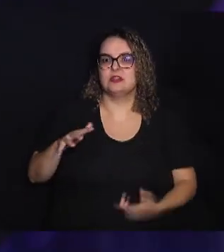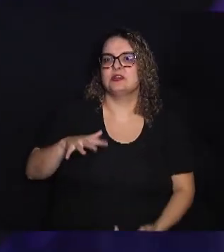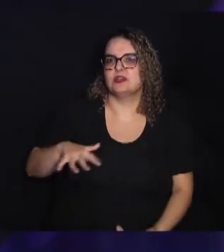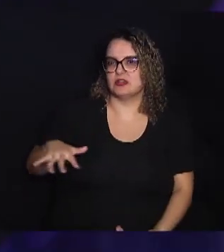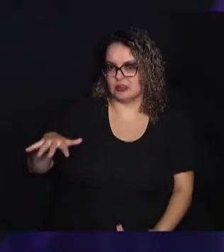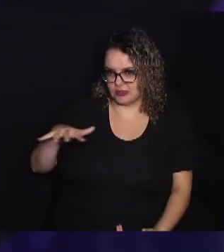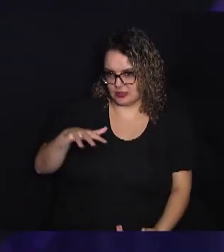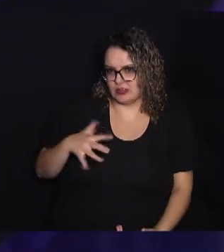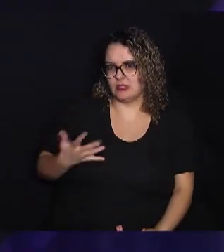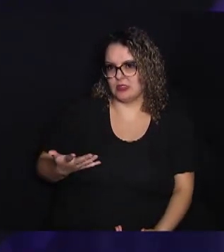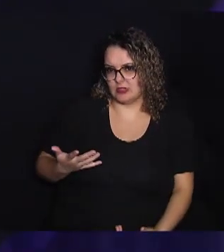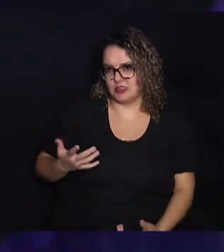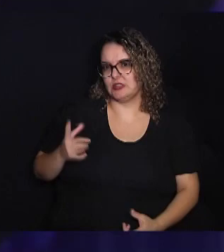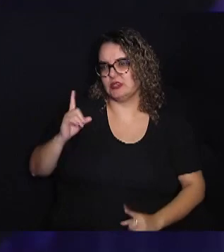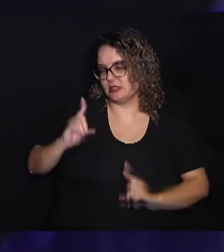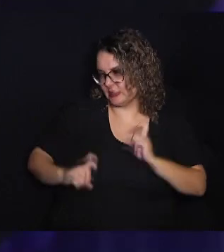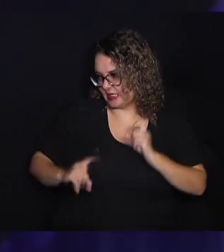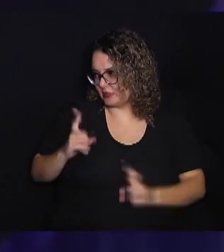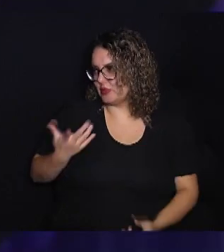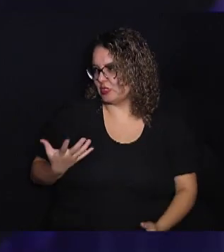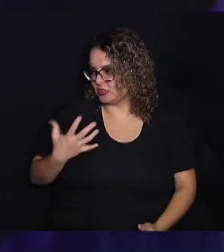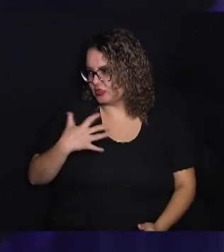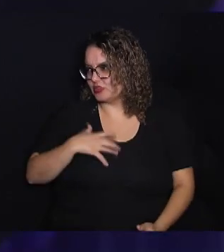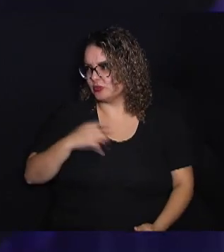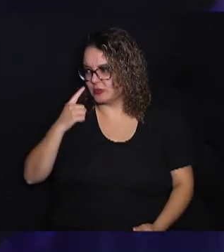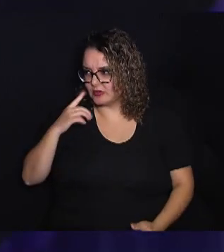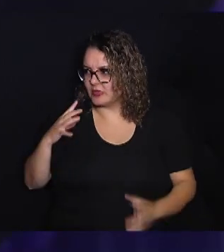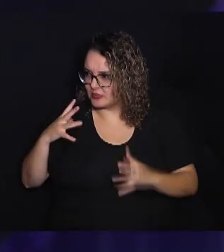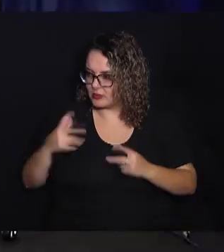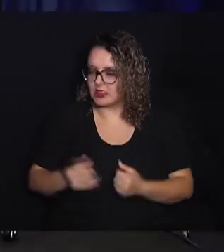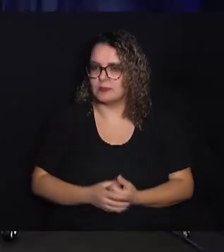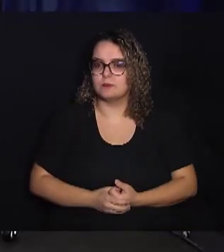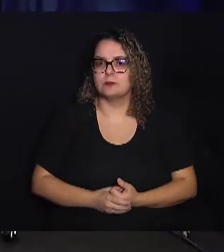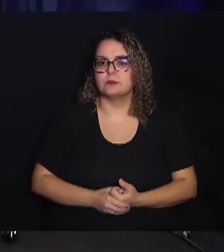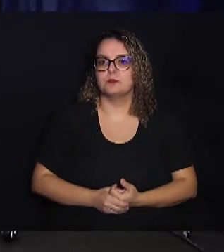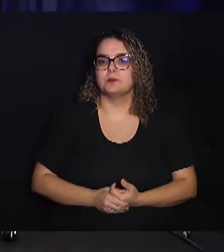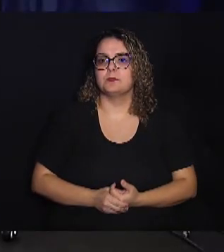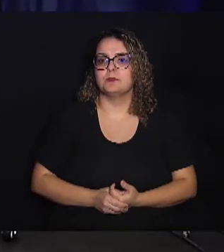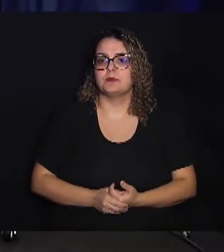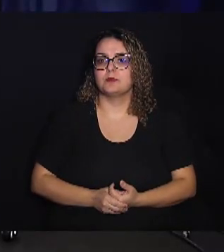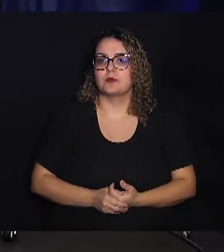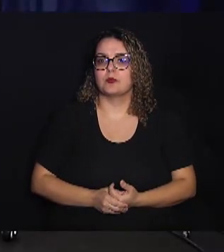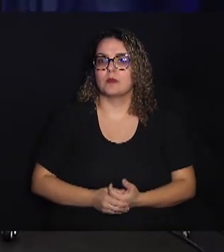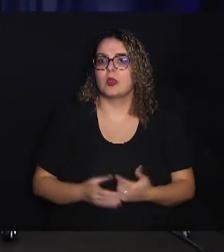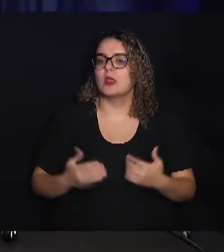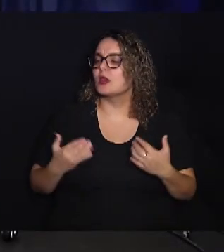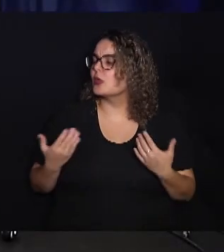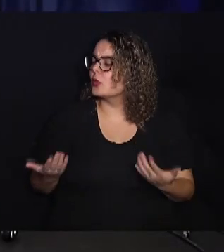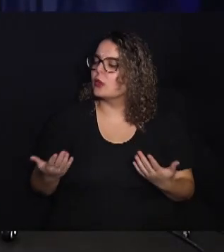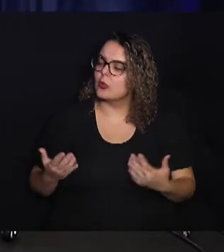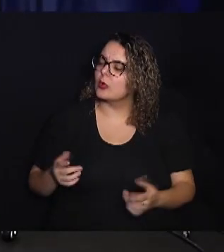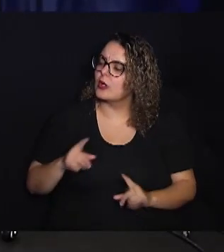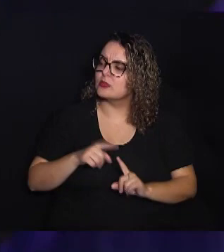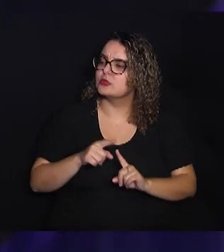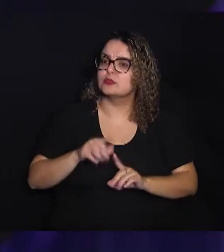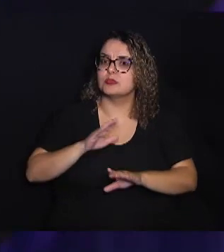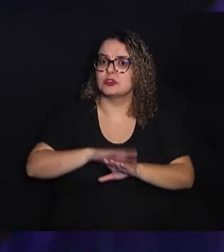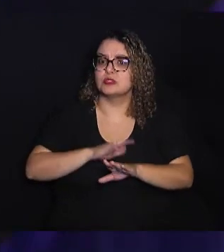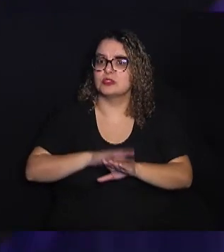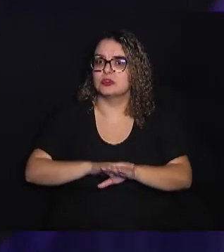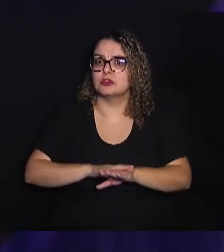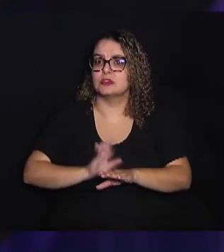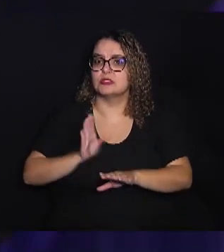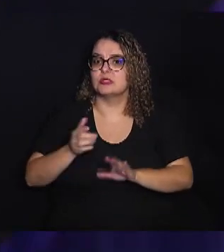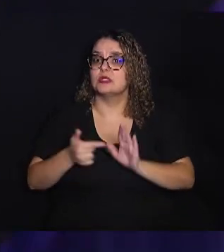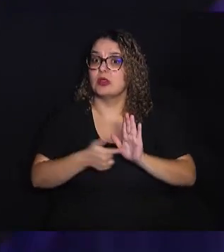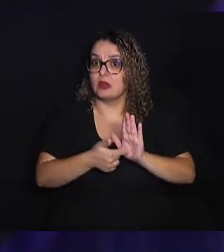essa questão da expressividade, né, de uma forma geral. E hoje você trabalha com quais tipos de atividades? Daqui a pouco a gente vai